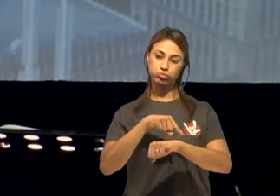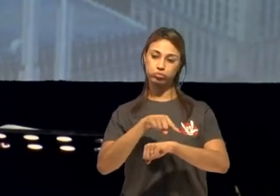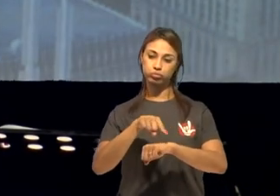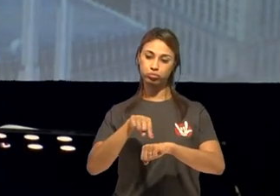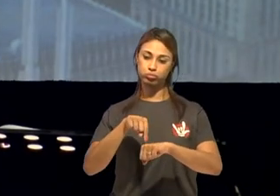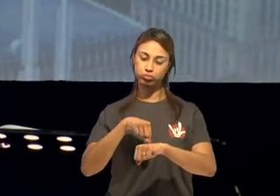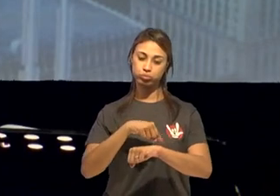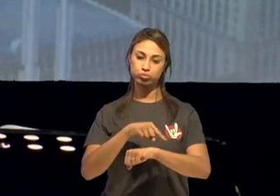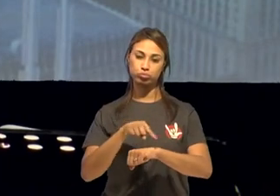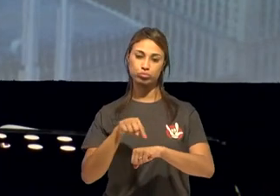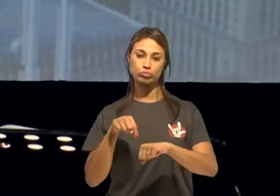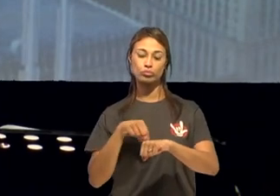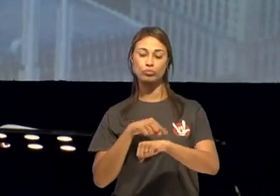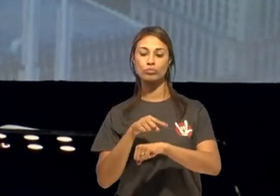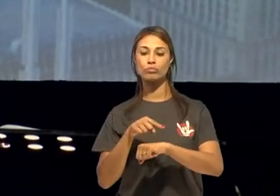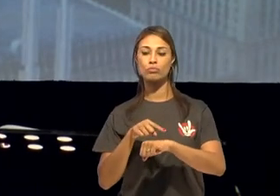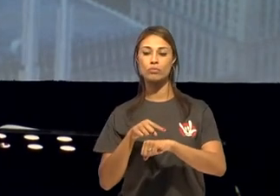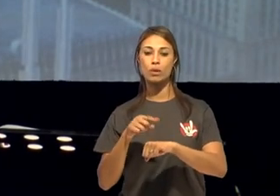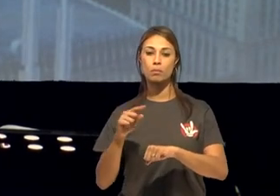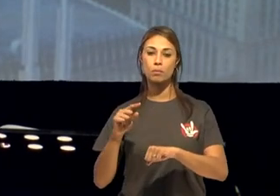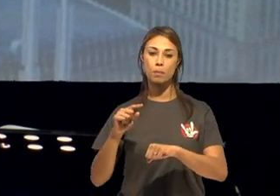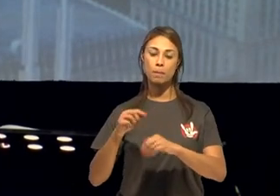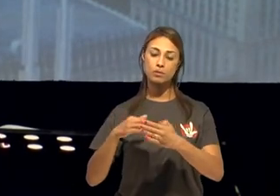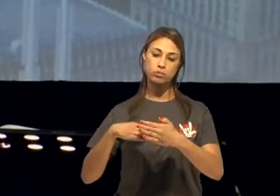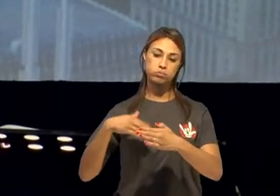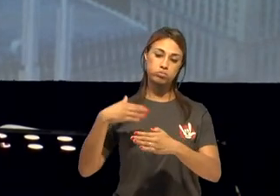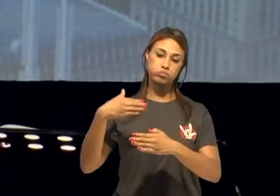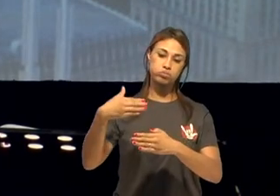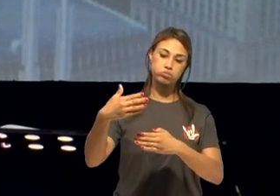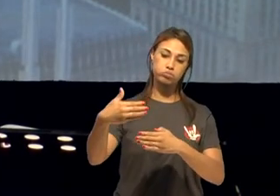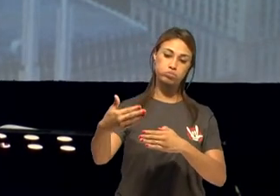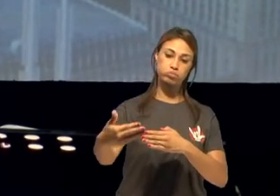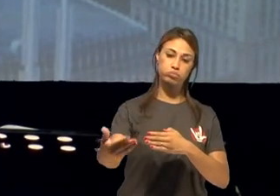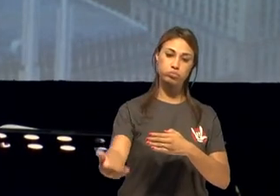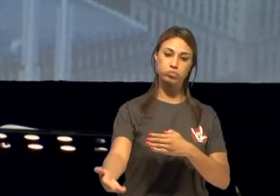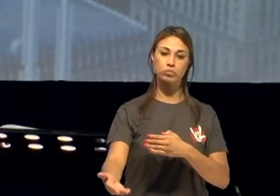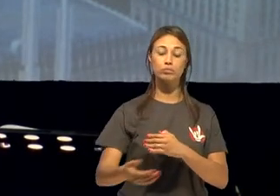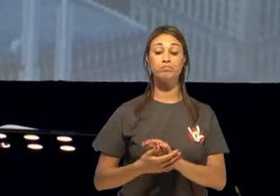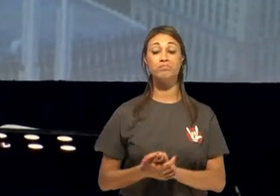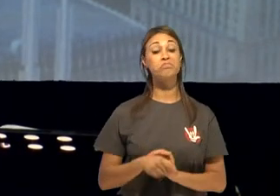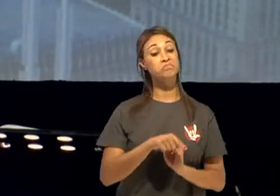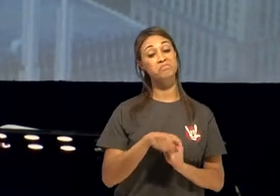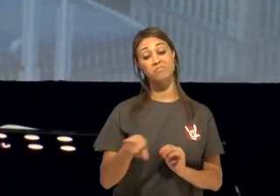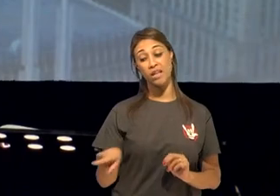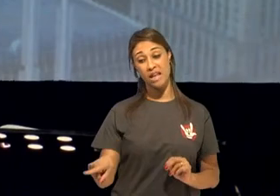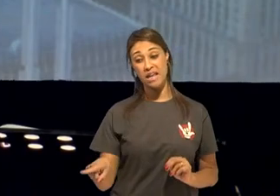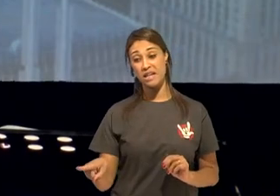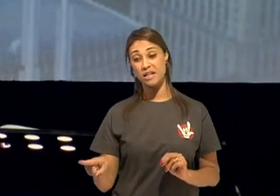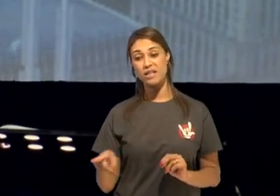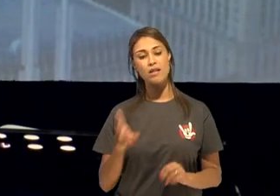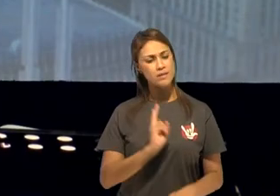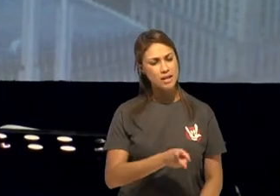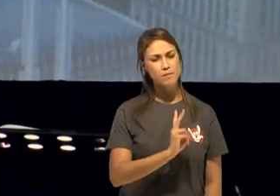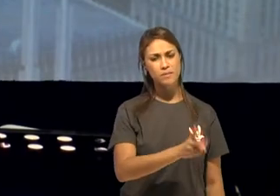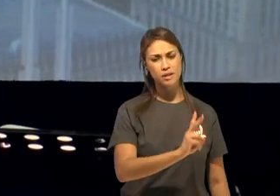um, mas para cultivar precisa dos dois. Aquele homem não saía da casa do meu pai.